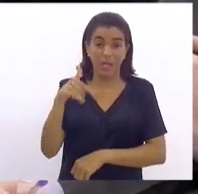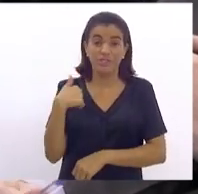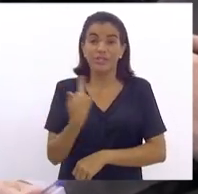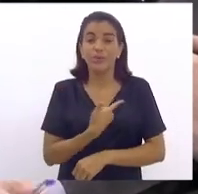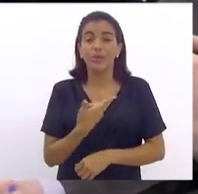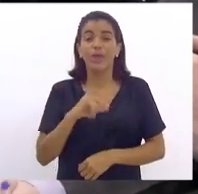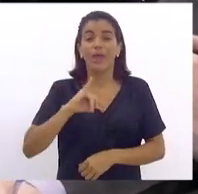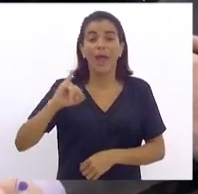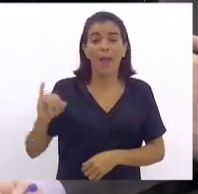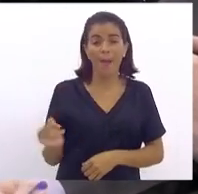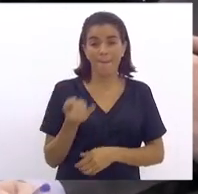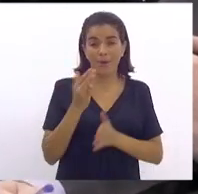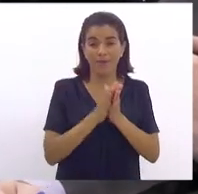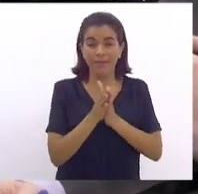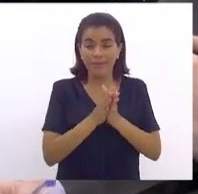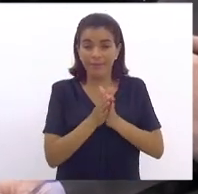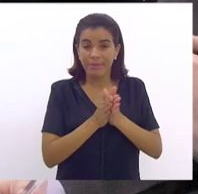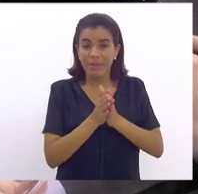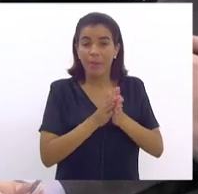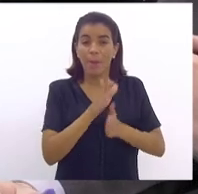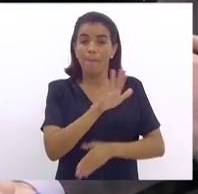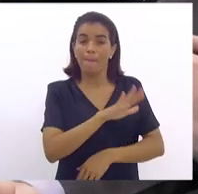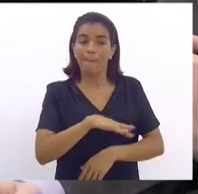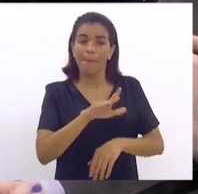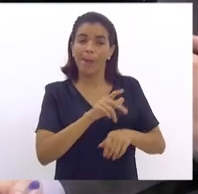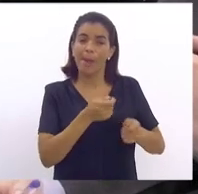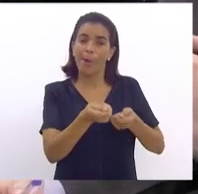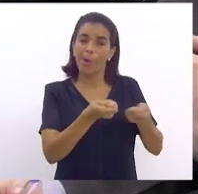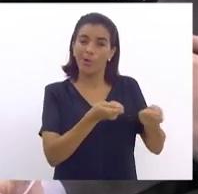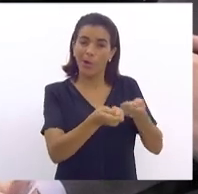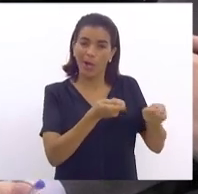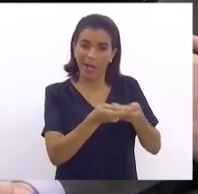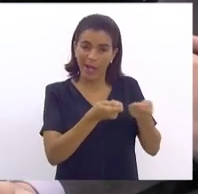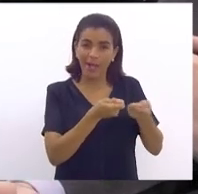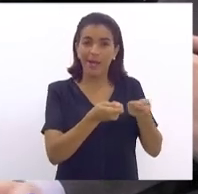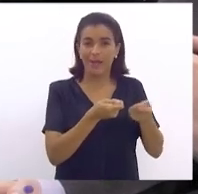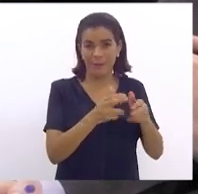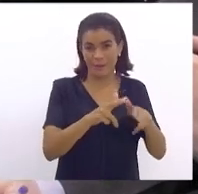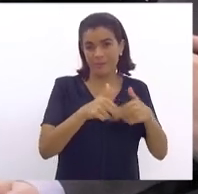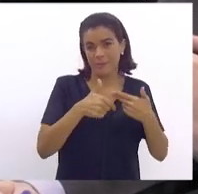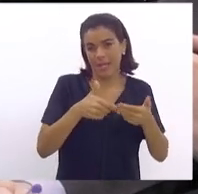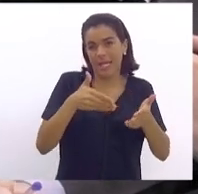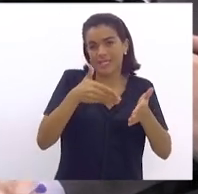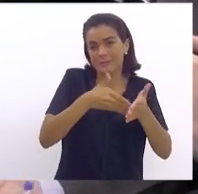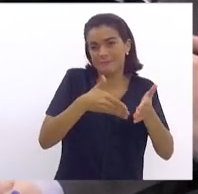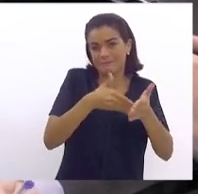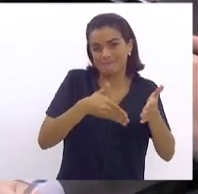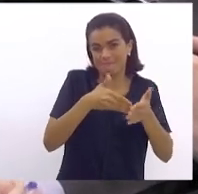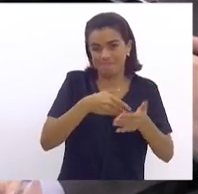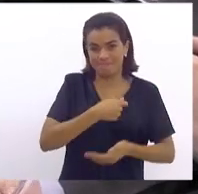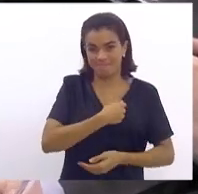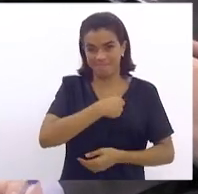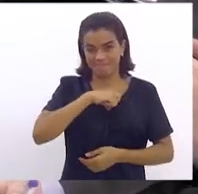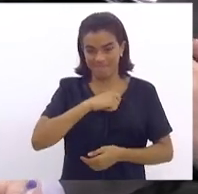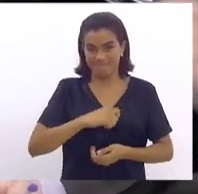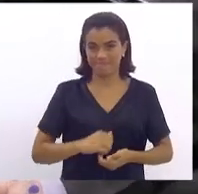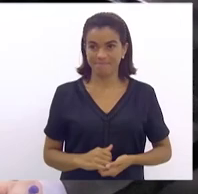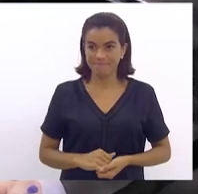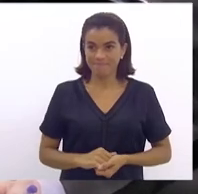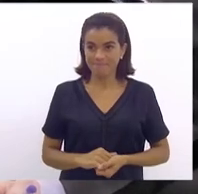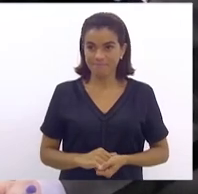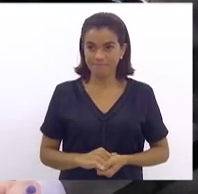fiscal para tentar fazer esse tipo de controle, mas que não é exatamente a medida mais